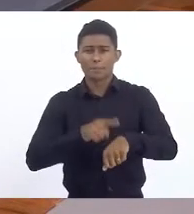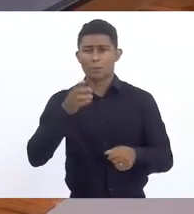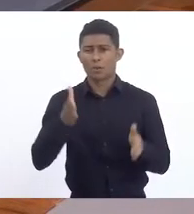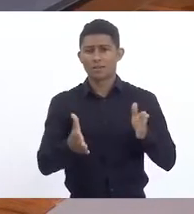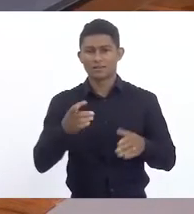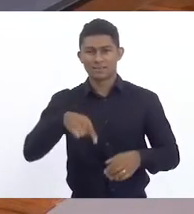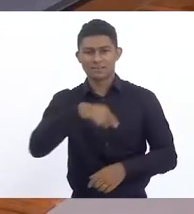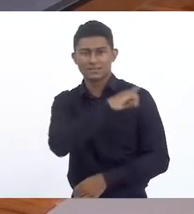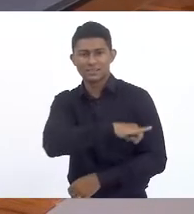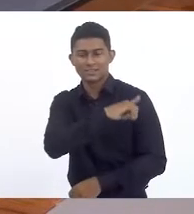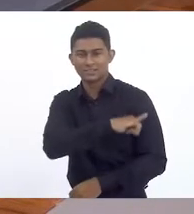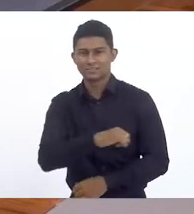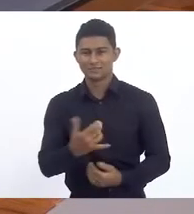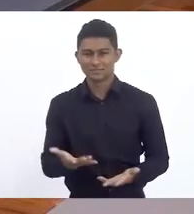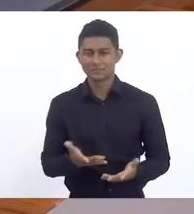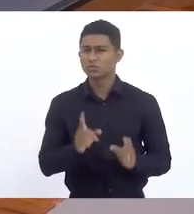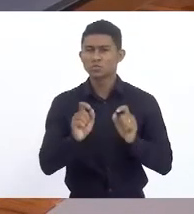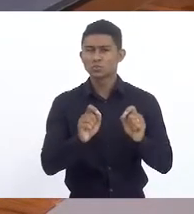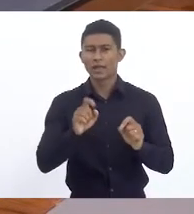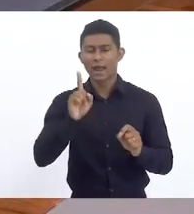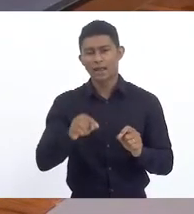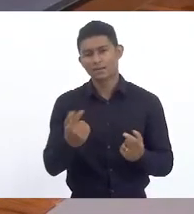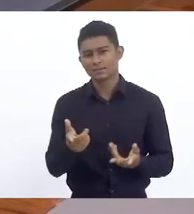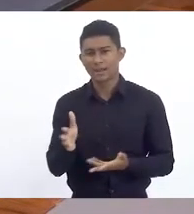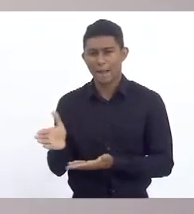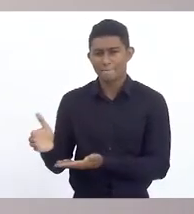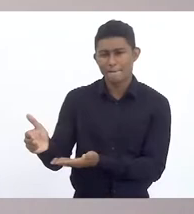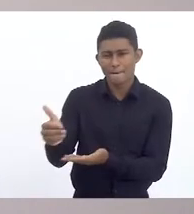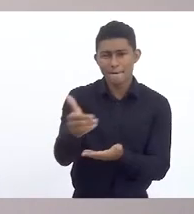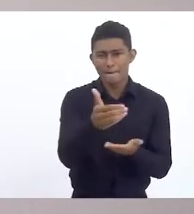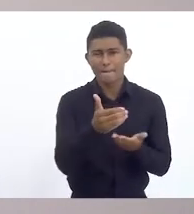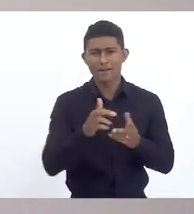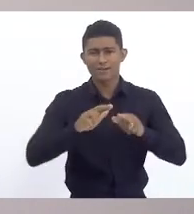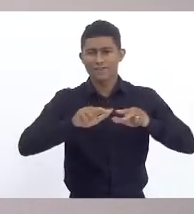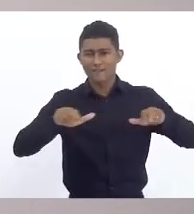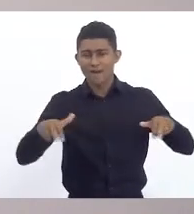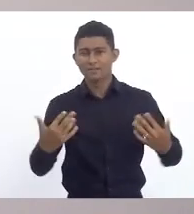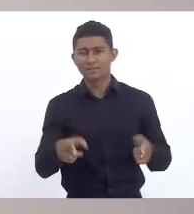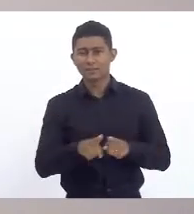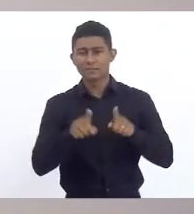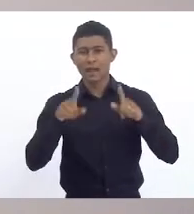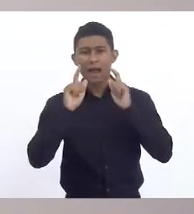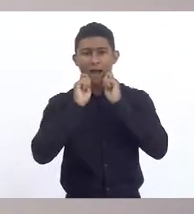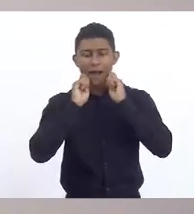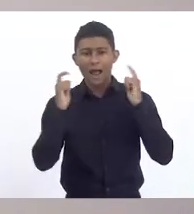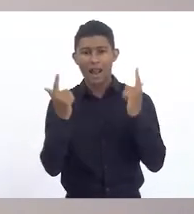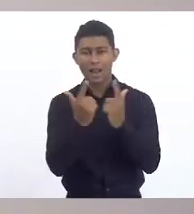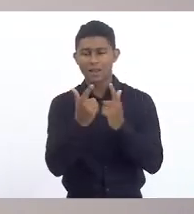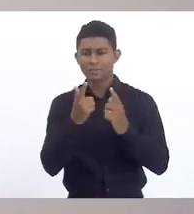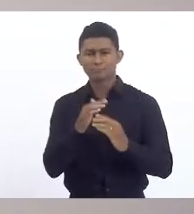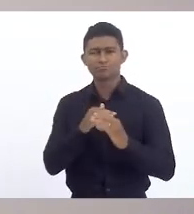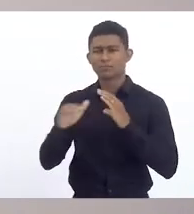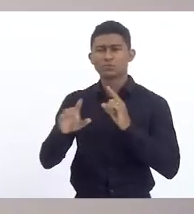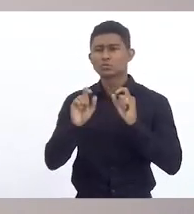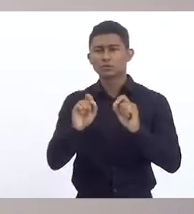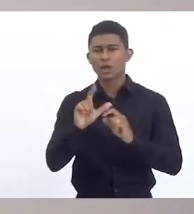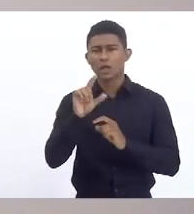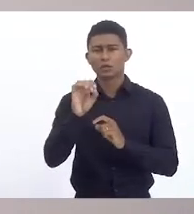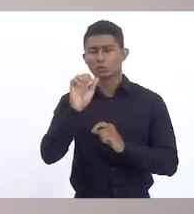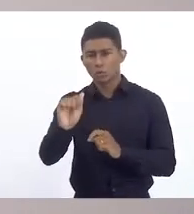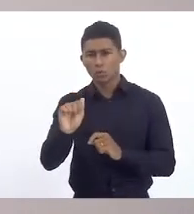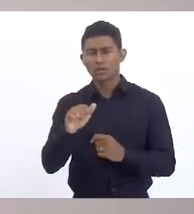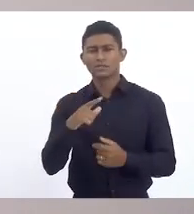ocupa, a nível de arrecadação, de ter enviado para a Alerj uma LOA onde